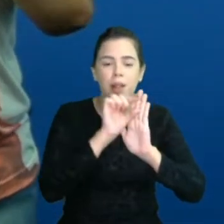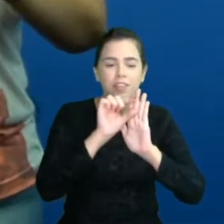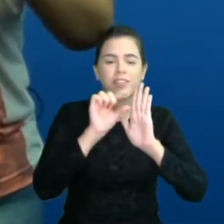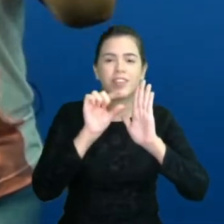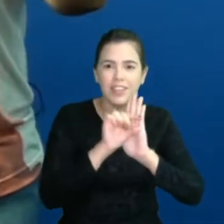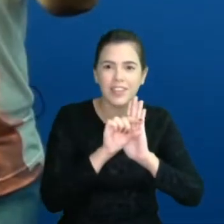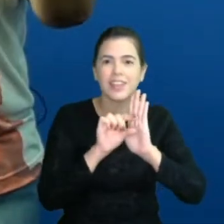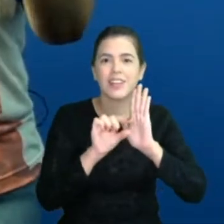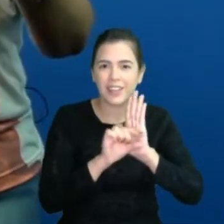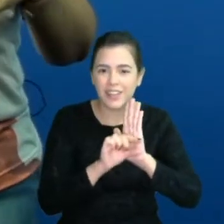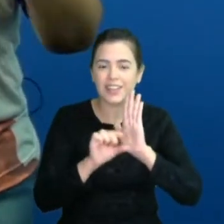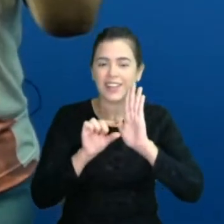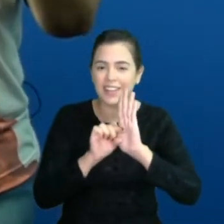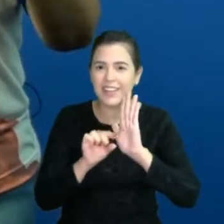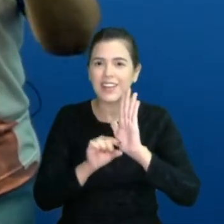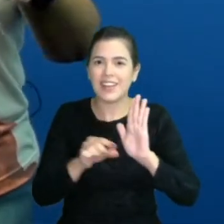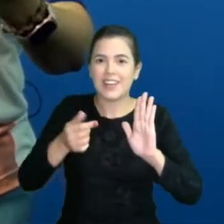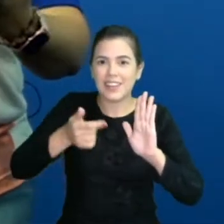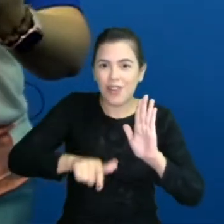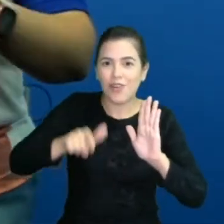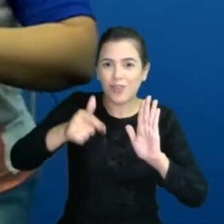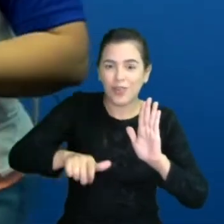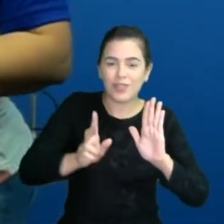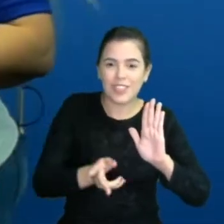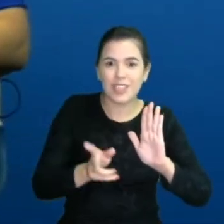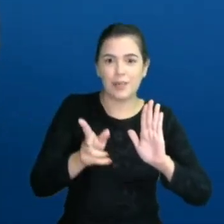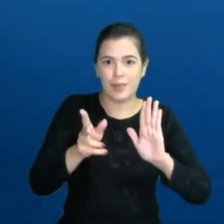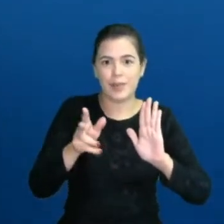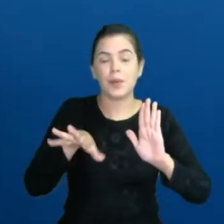falou para vocês que se repete o tempo todo.